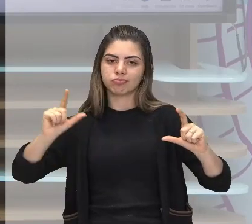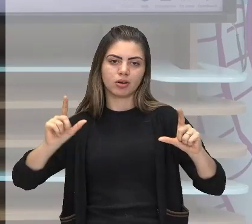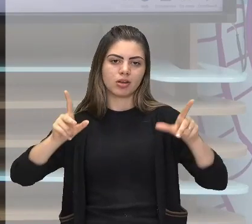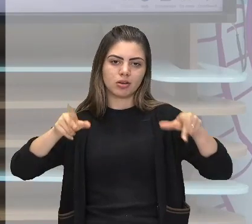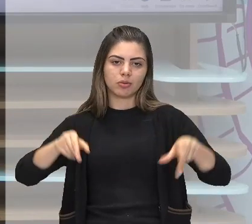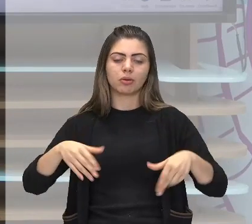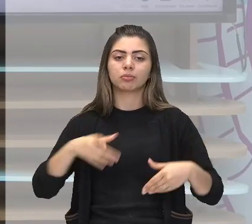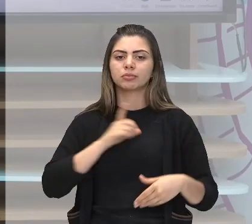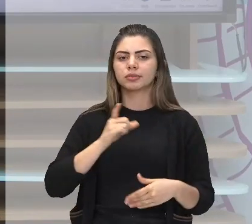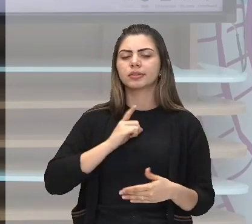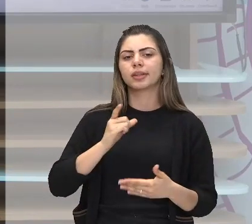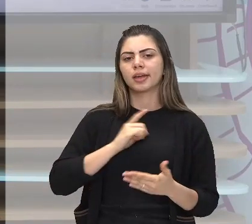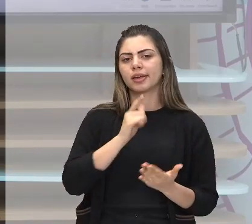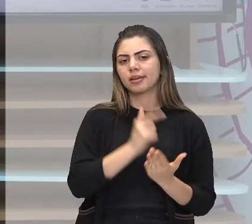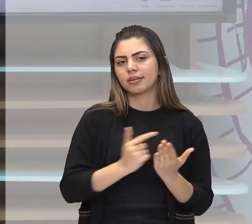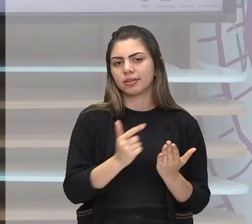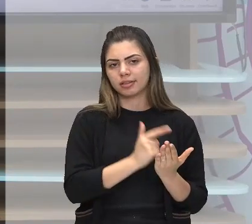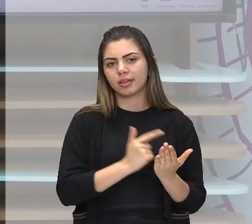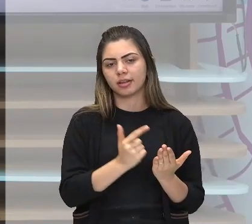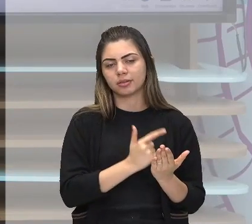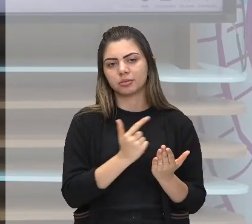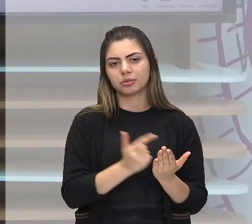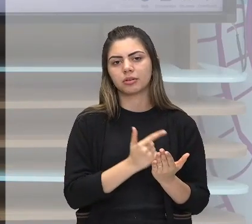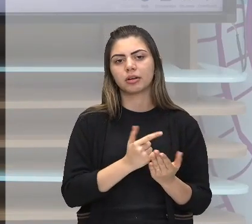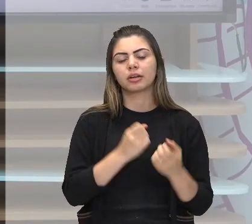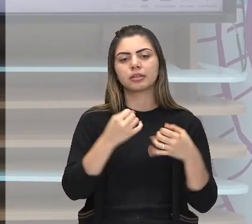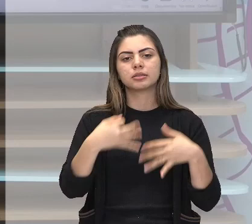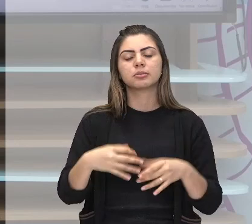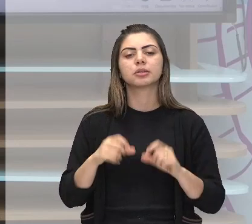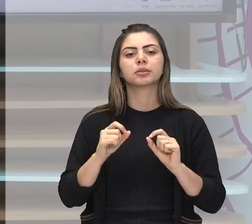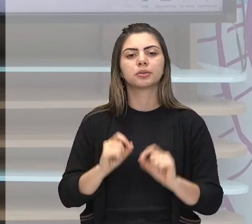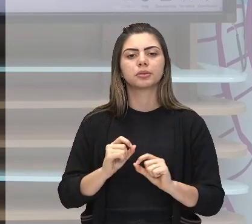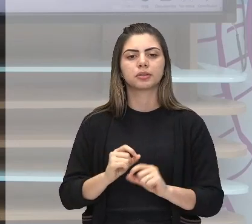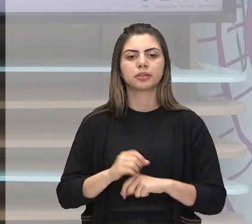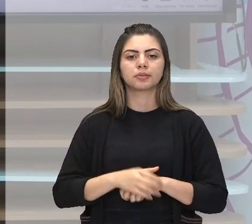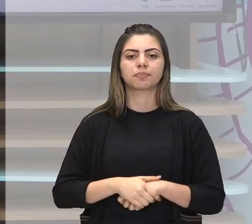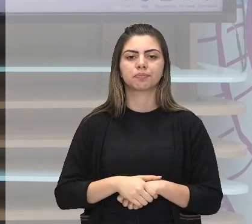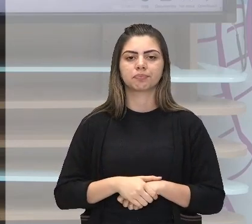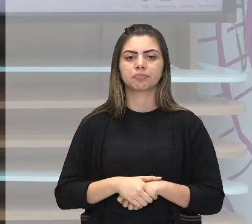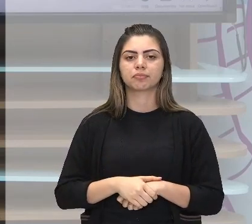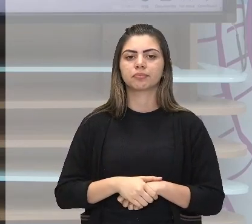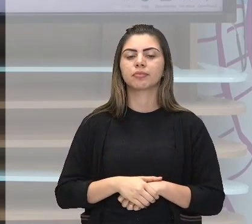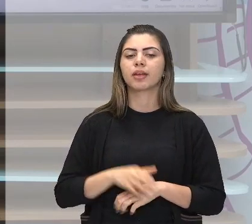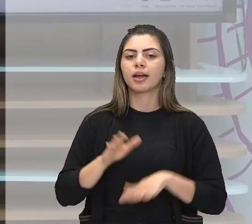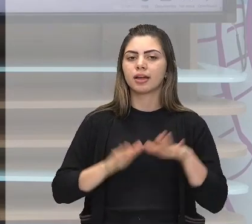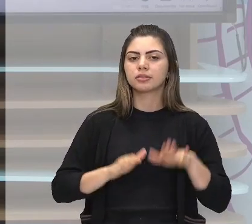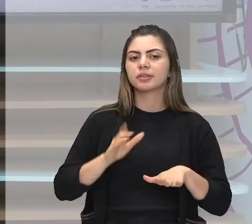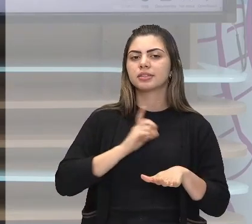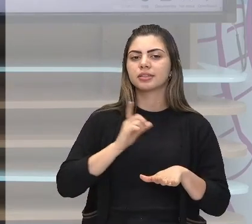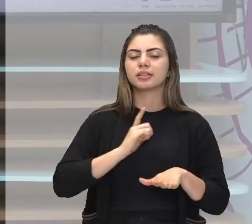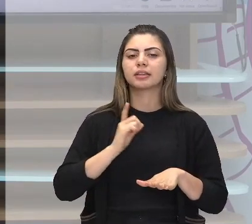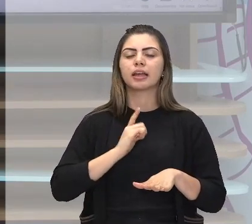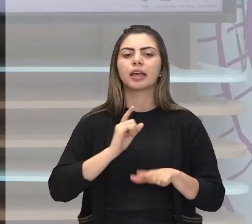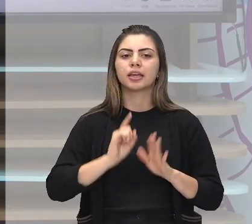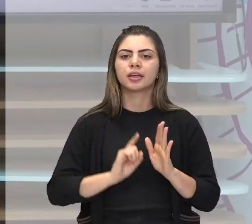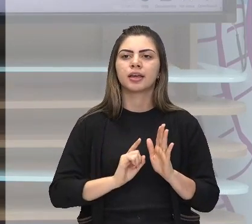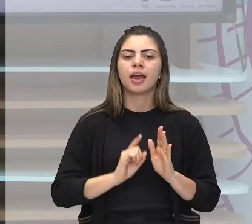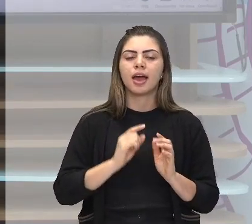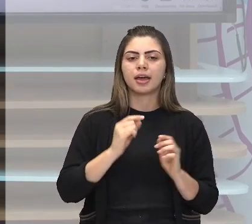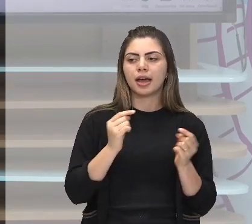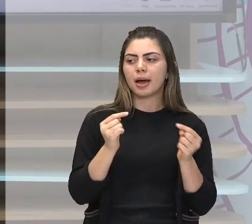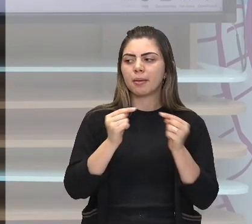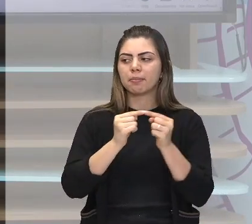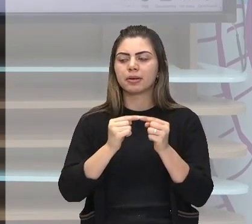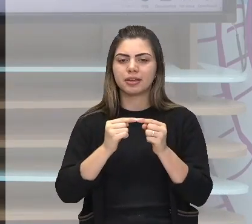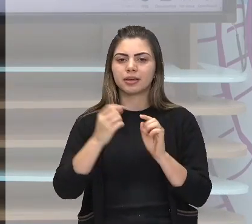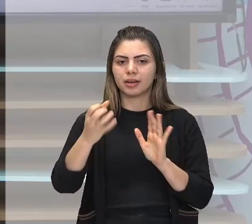literaturas que eles também colocam, às vezes, setas indicando que está crescendo ou que está diminuindo,